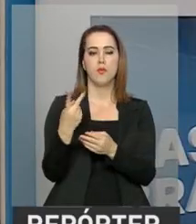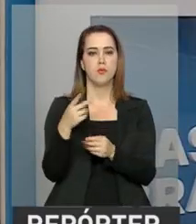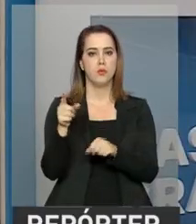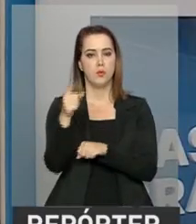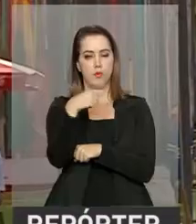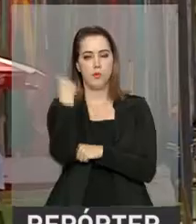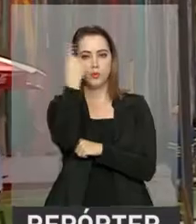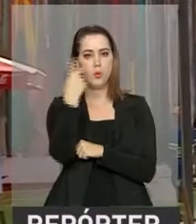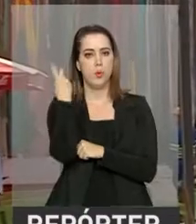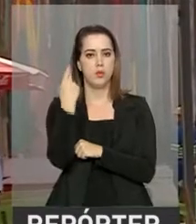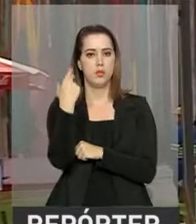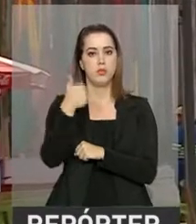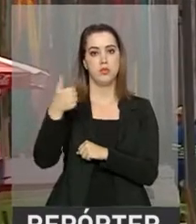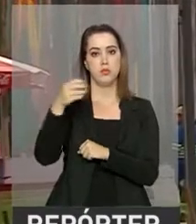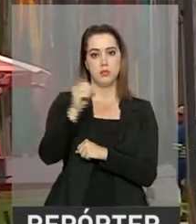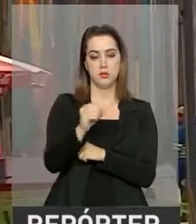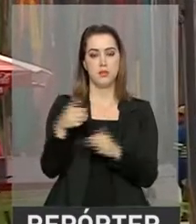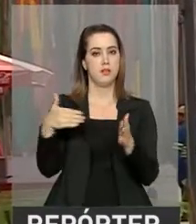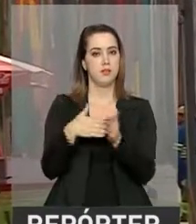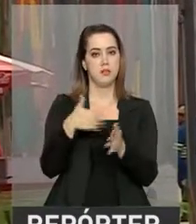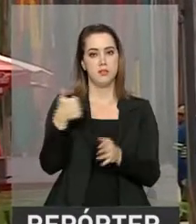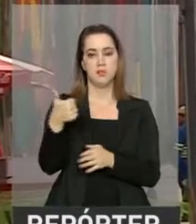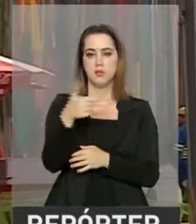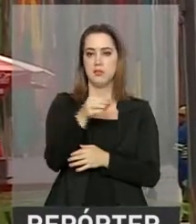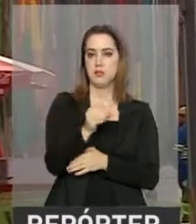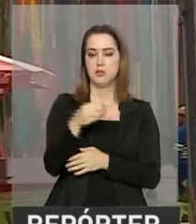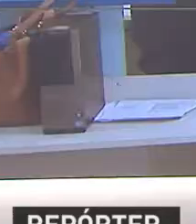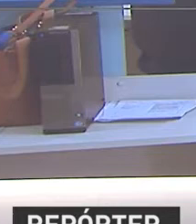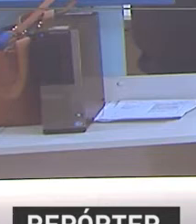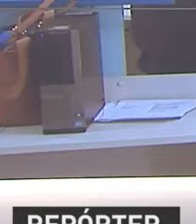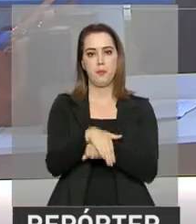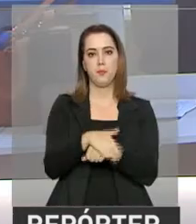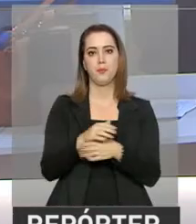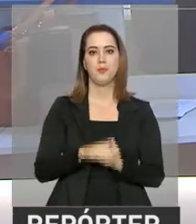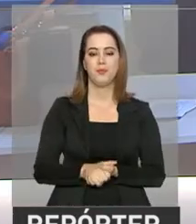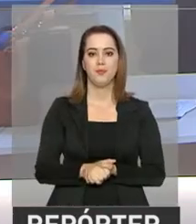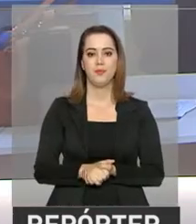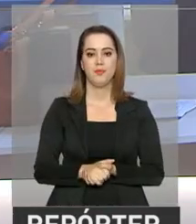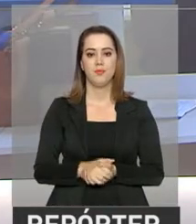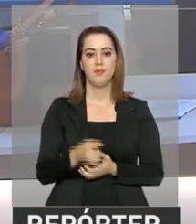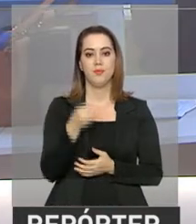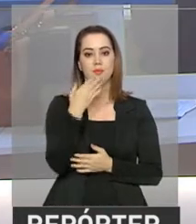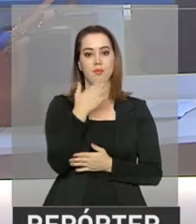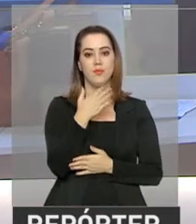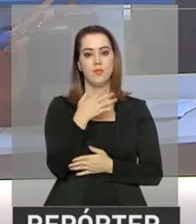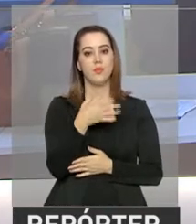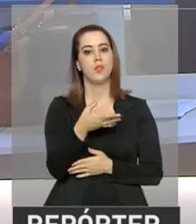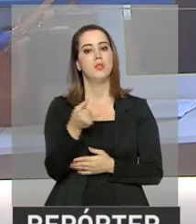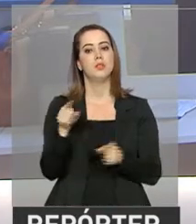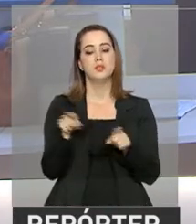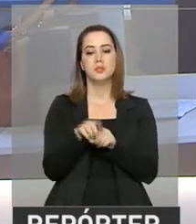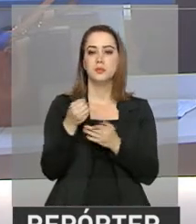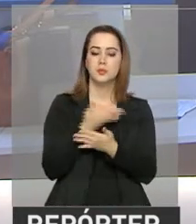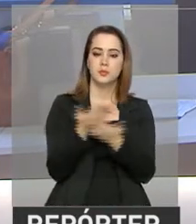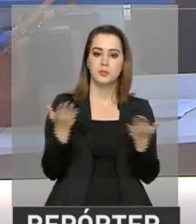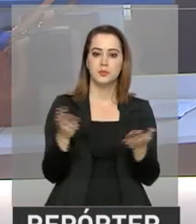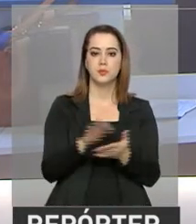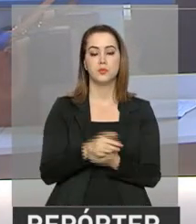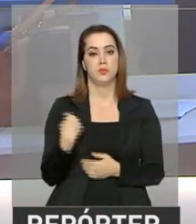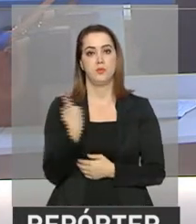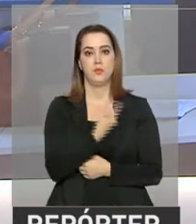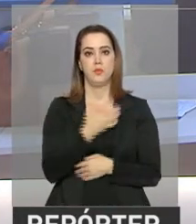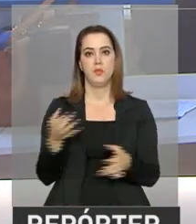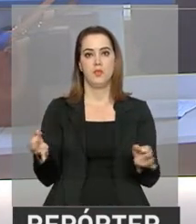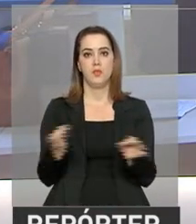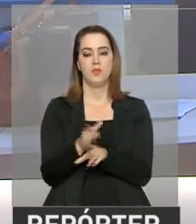8 da noite, até o encerramento da Paralimpíada. Uma ótima opção para quem está no Rio de Janeiro. E nós ficamos